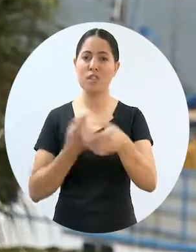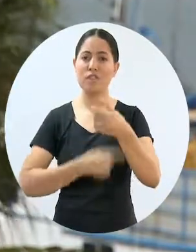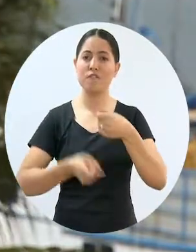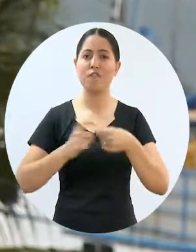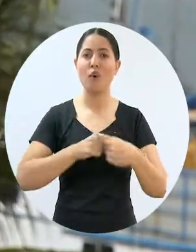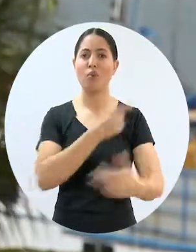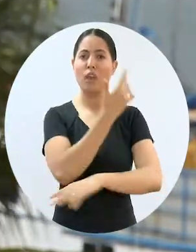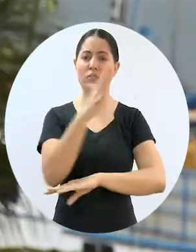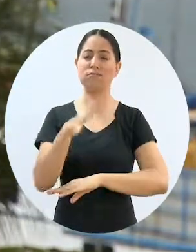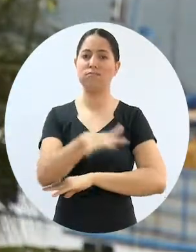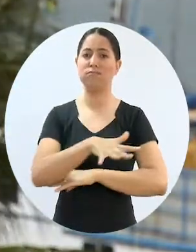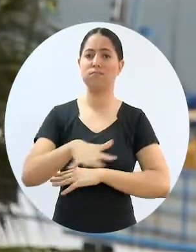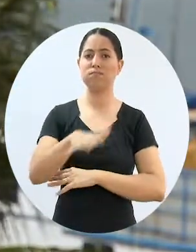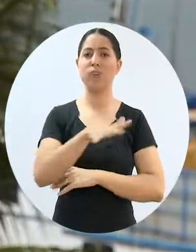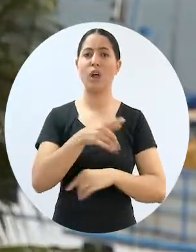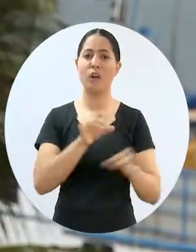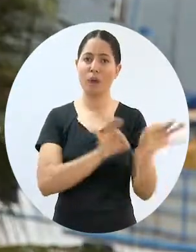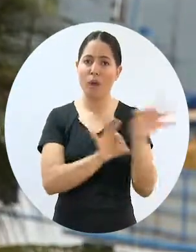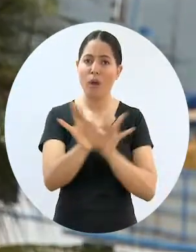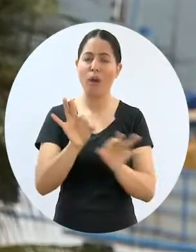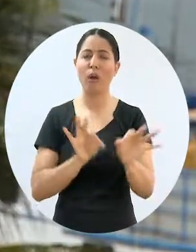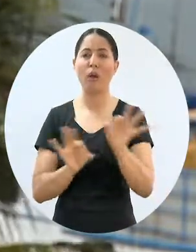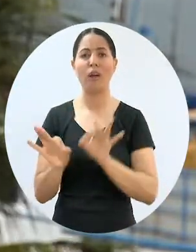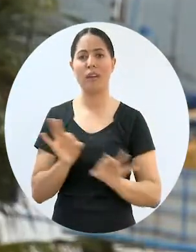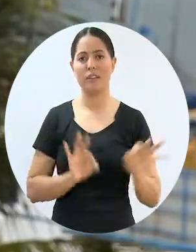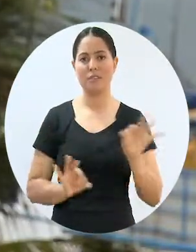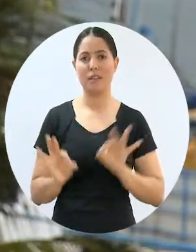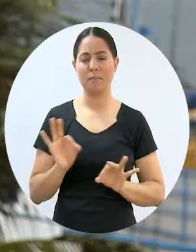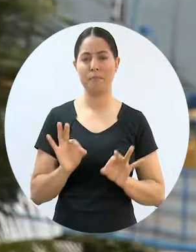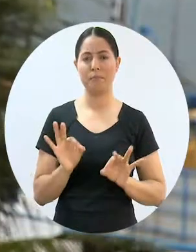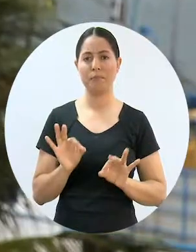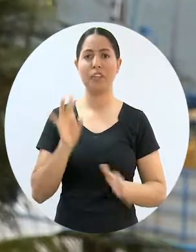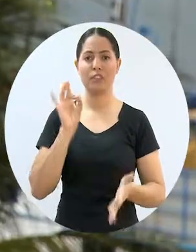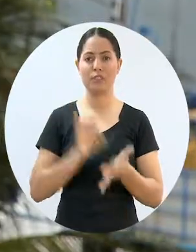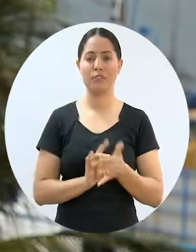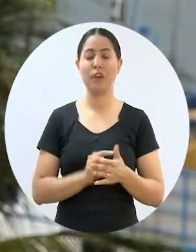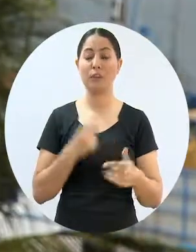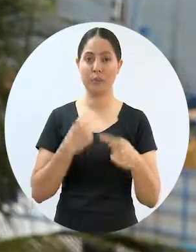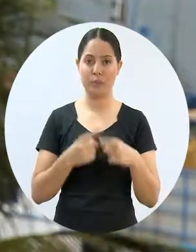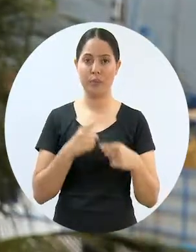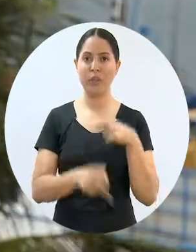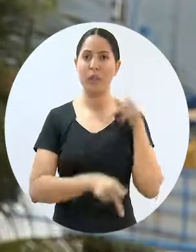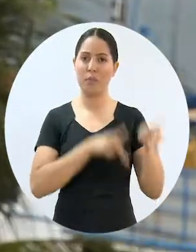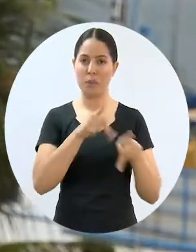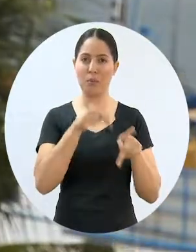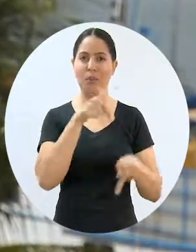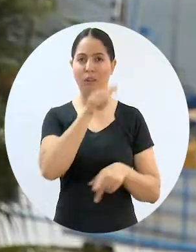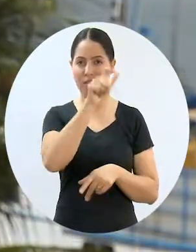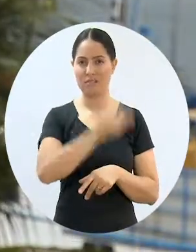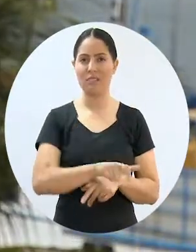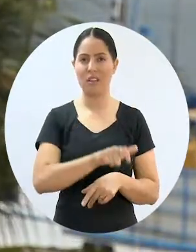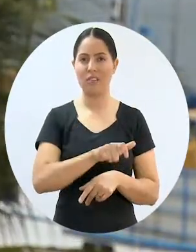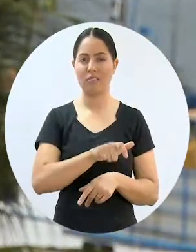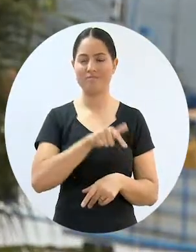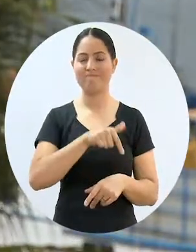do ecossistema atingido, certo? Da reparação civil das pessoas que foram